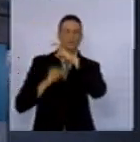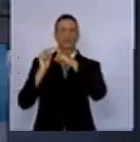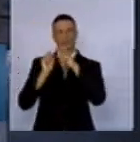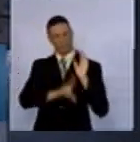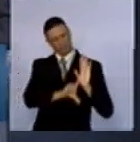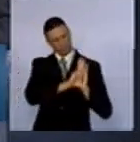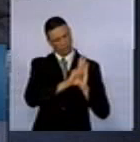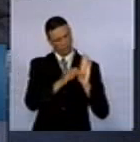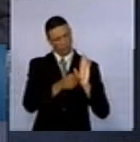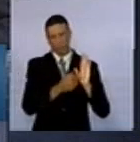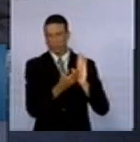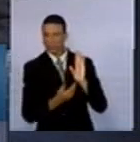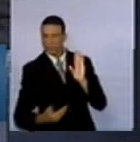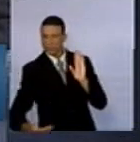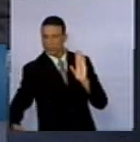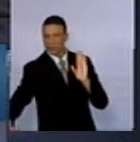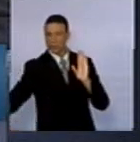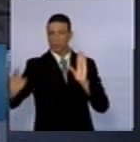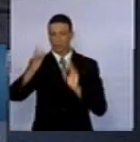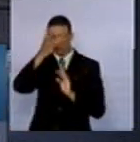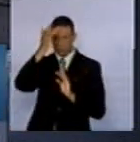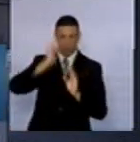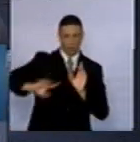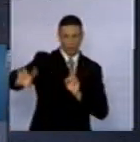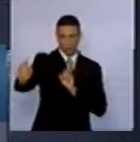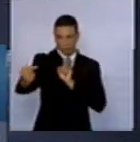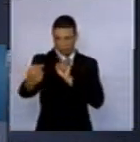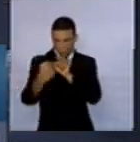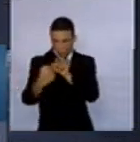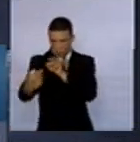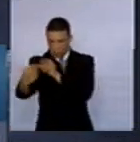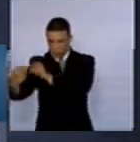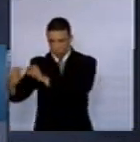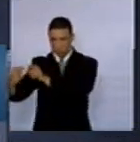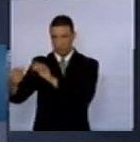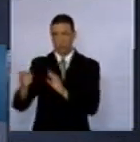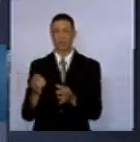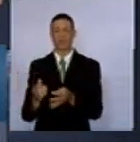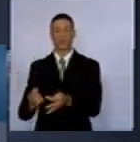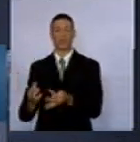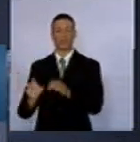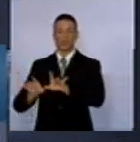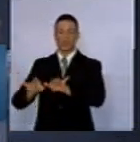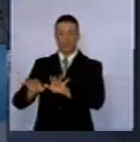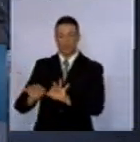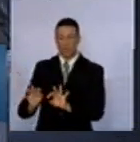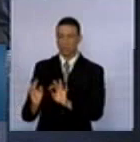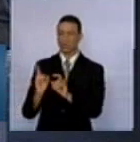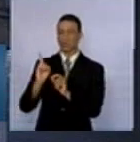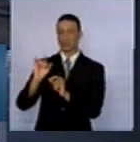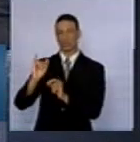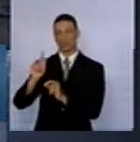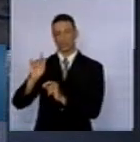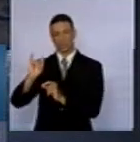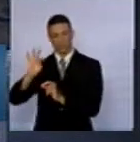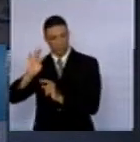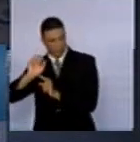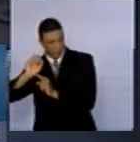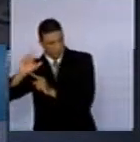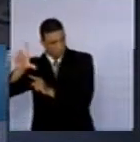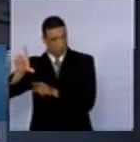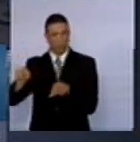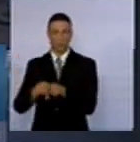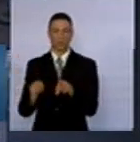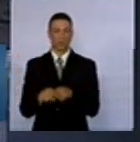que essa lei pudesse efetivamente atender o seu objetivo dentro da convergência digital e também na direção dos direitos do